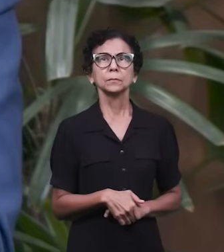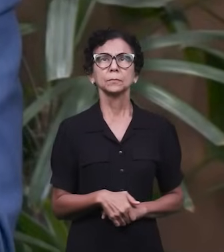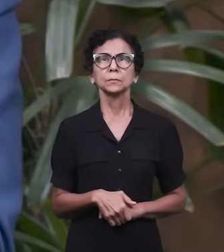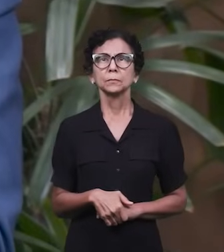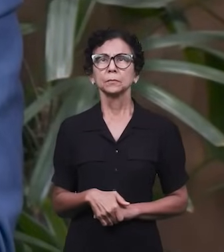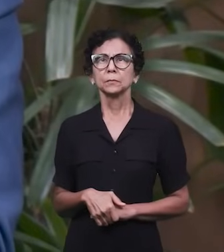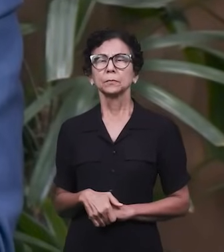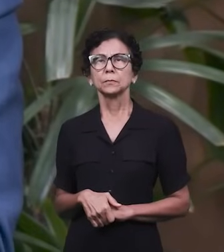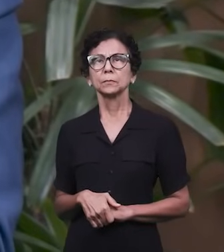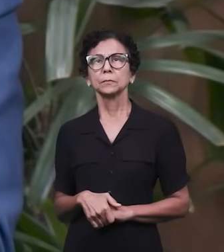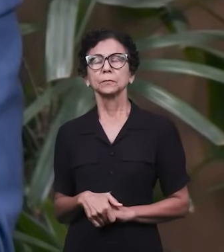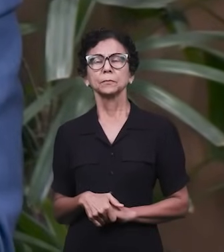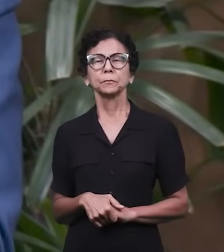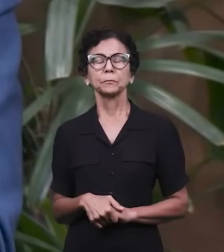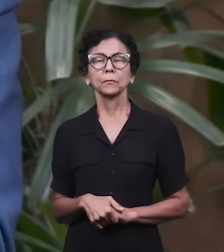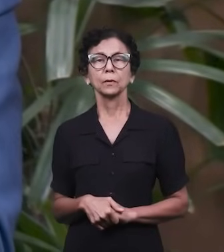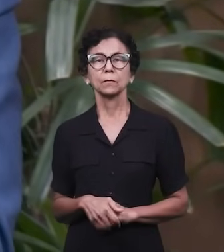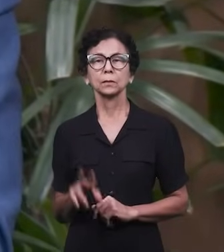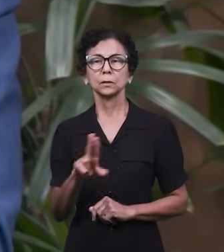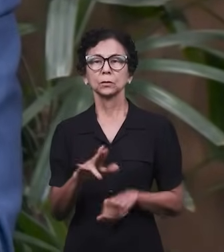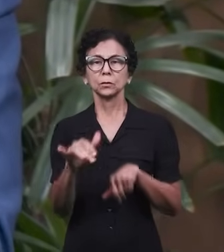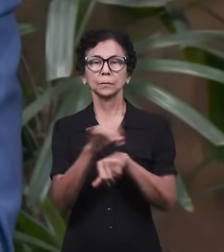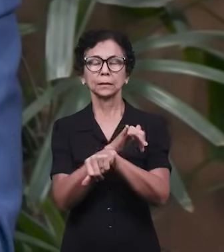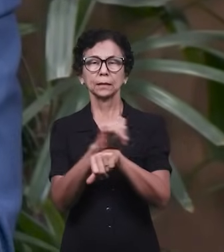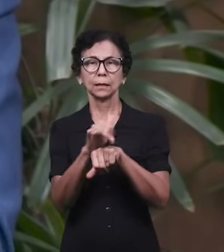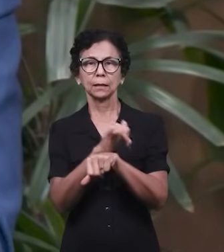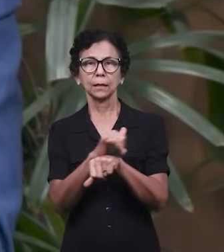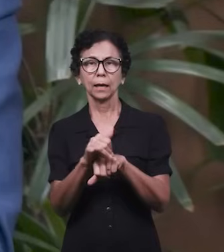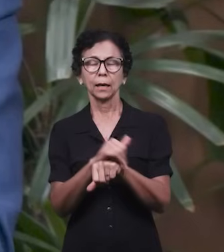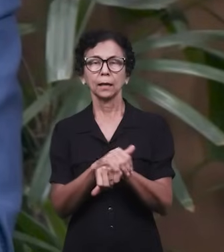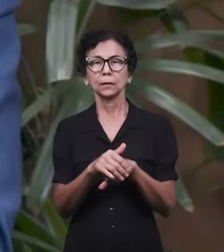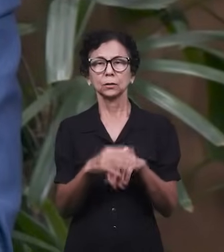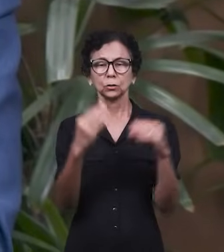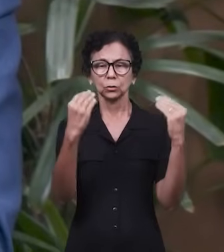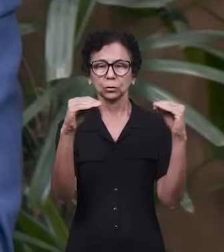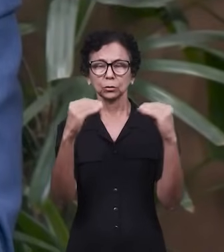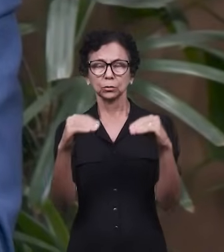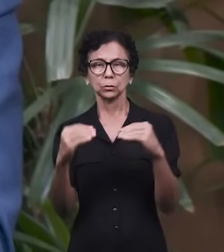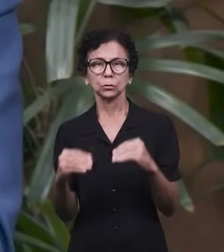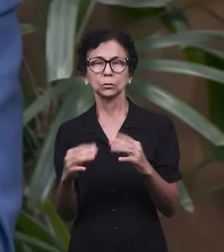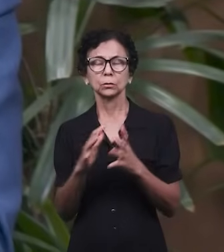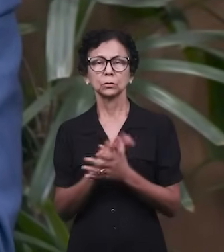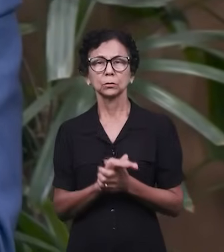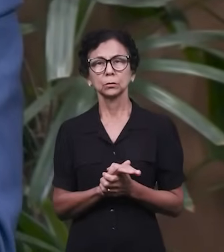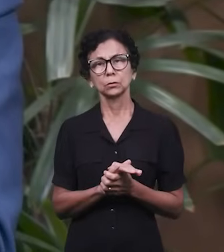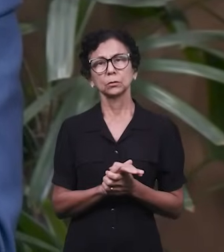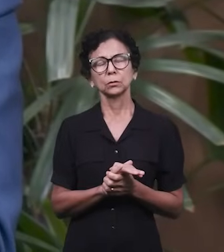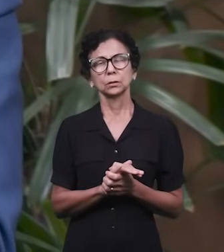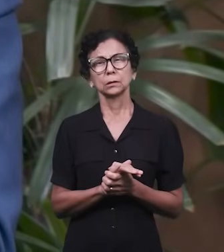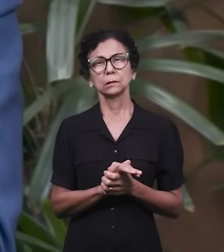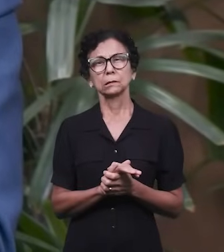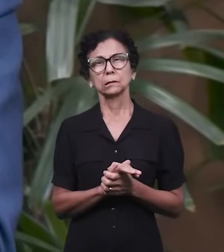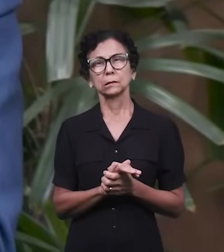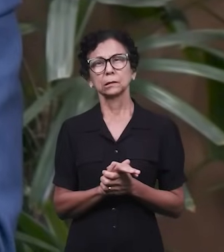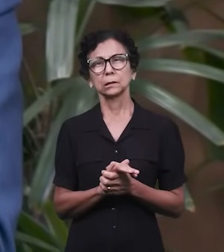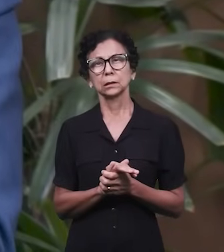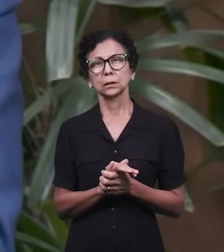cognitivo e ali, então assim, os pais eles podem procurar auxílio quanto a isso aí, de tentar